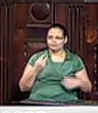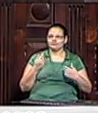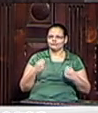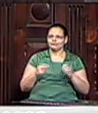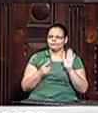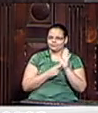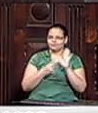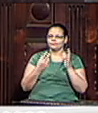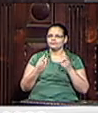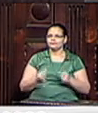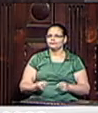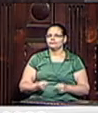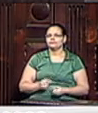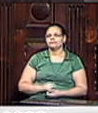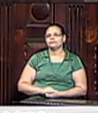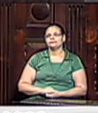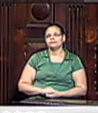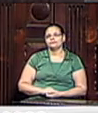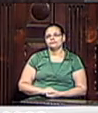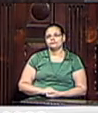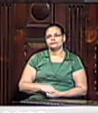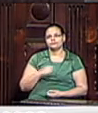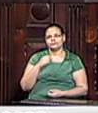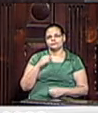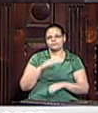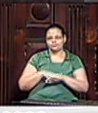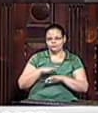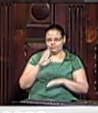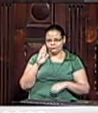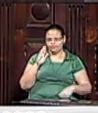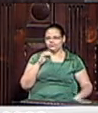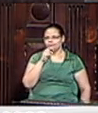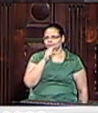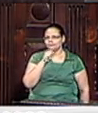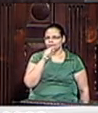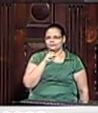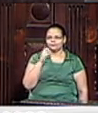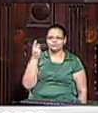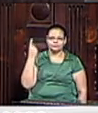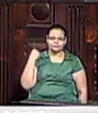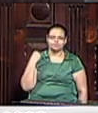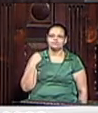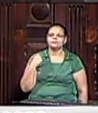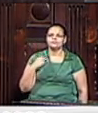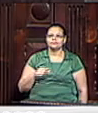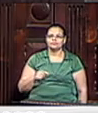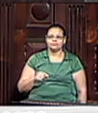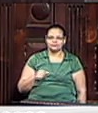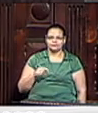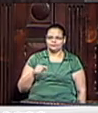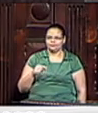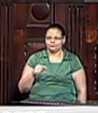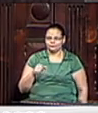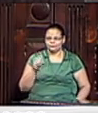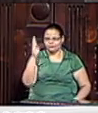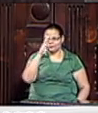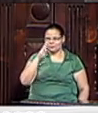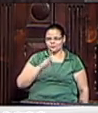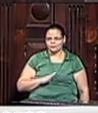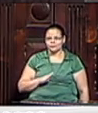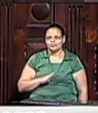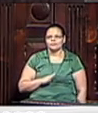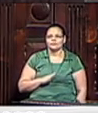Assume o mais antigo da Executiva Nacional e,